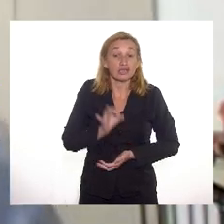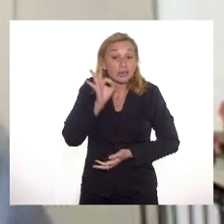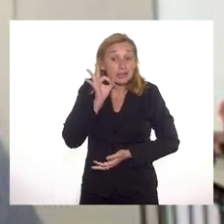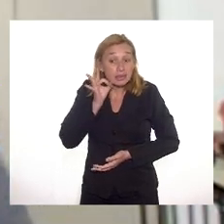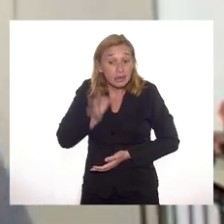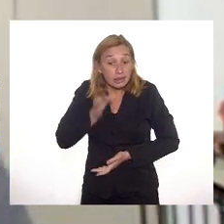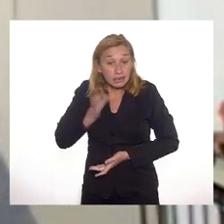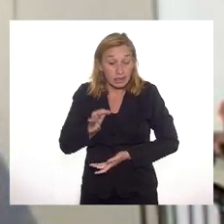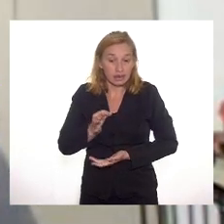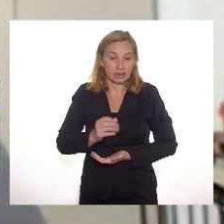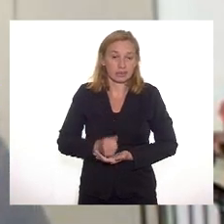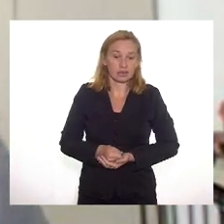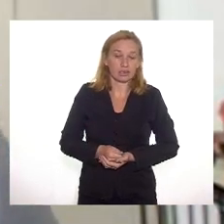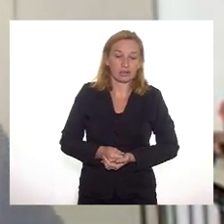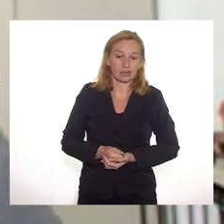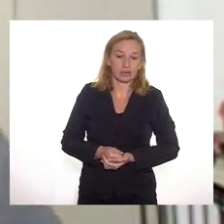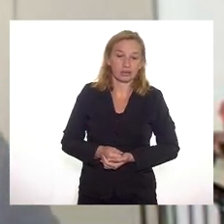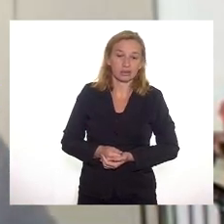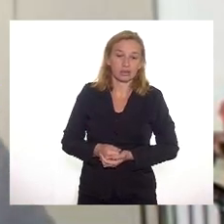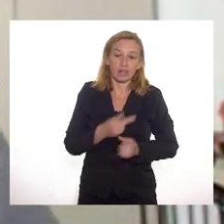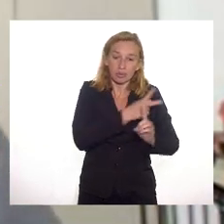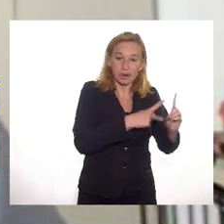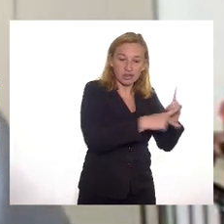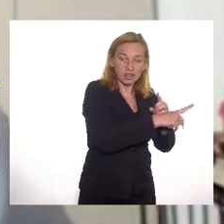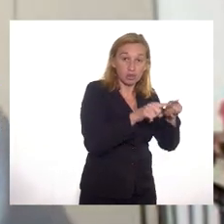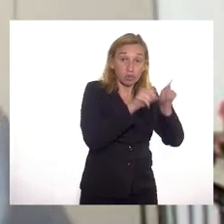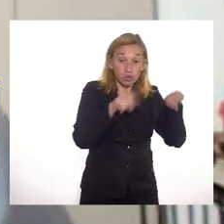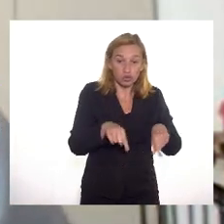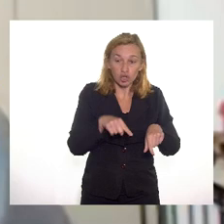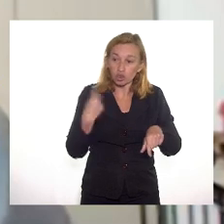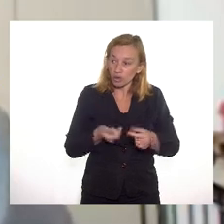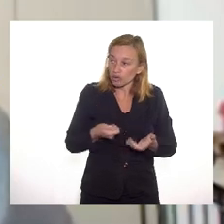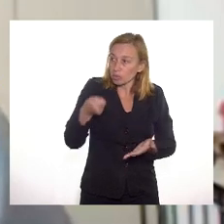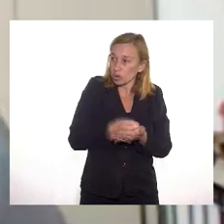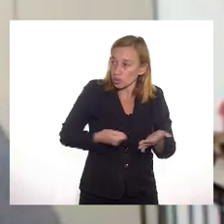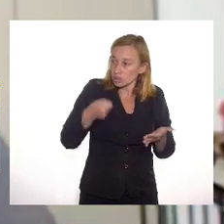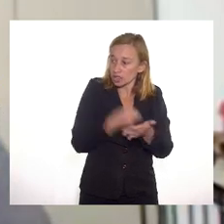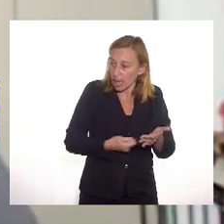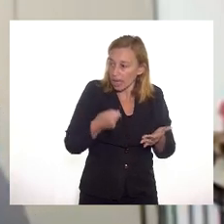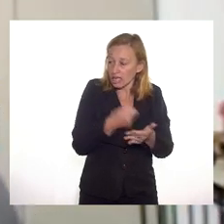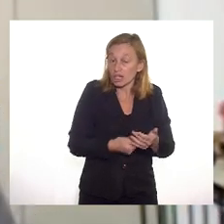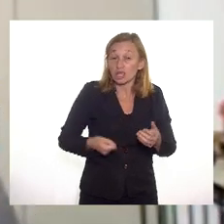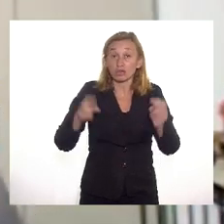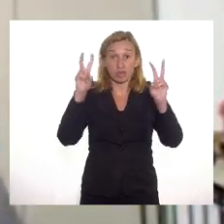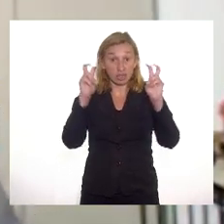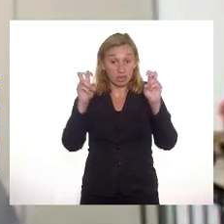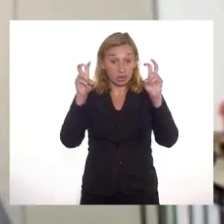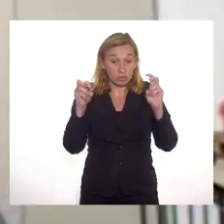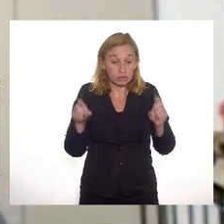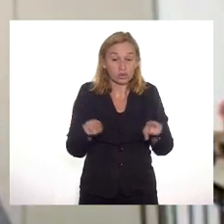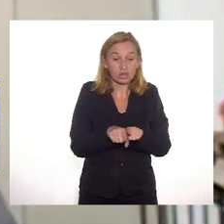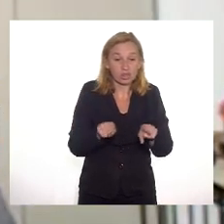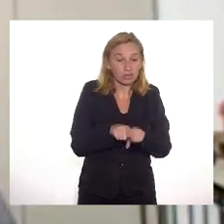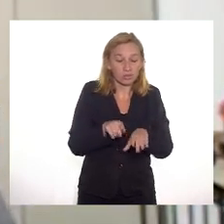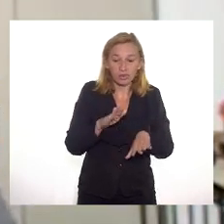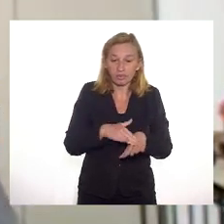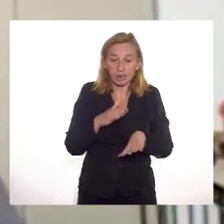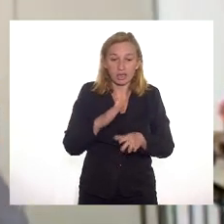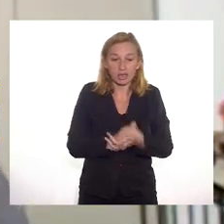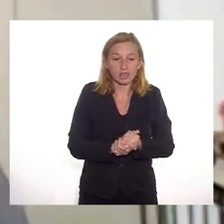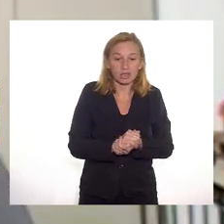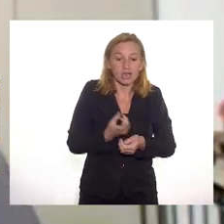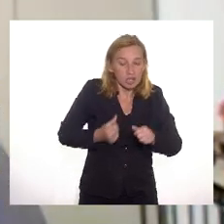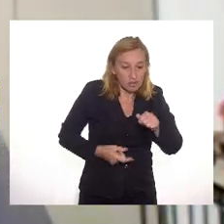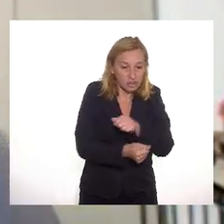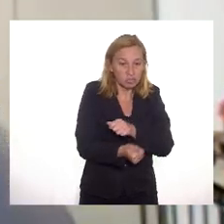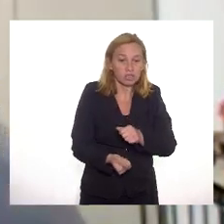garantidor, né, da Previdência Pública dos servidores. Nós vamos lutar, né, muito sobre isso. E abre mais margem para que